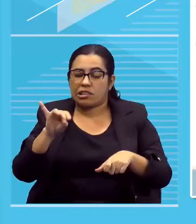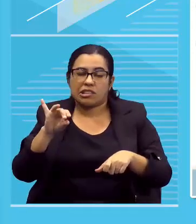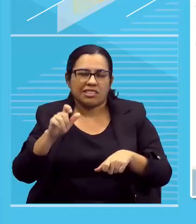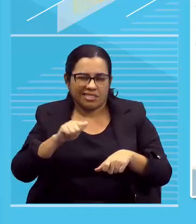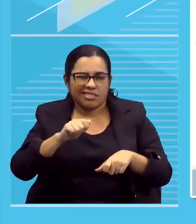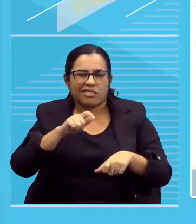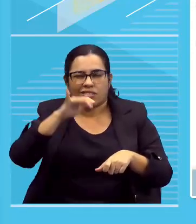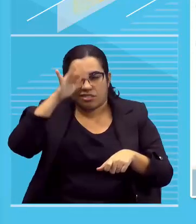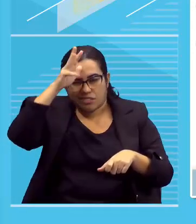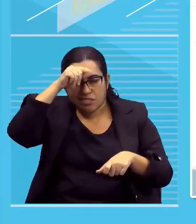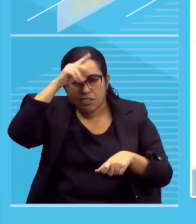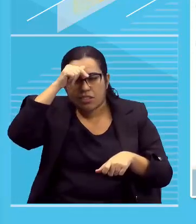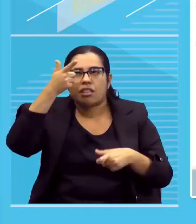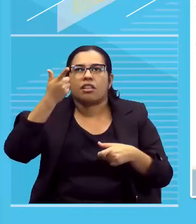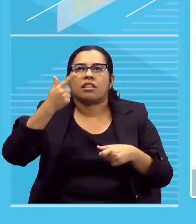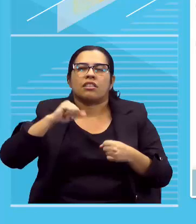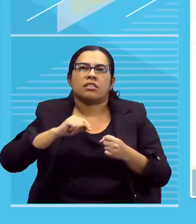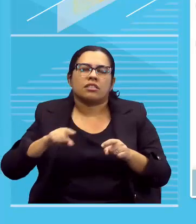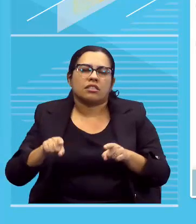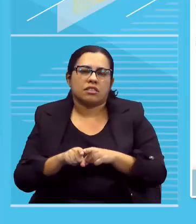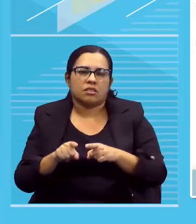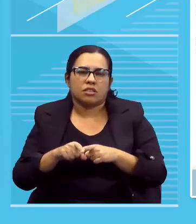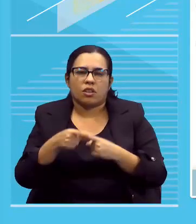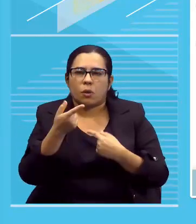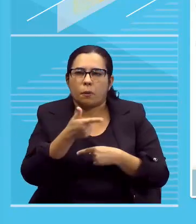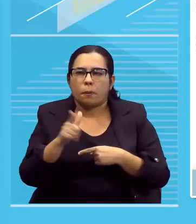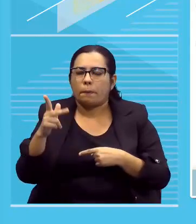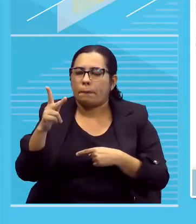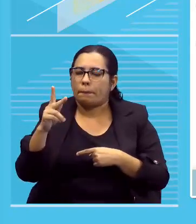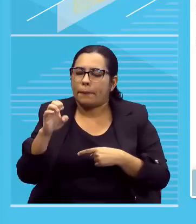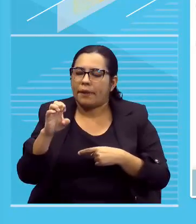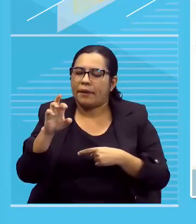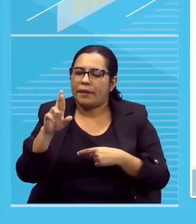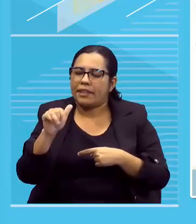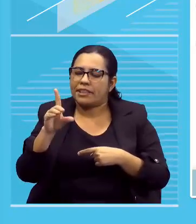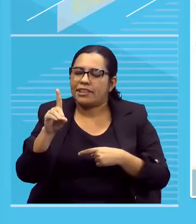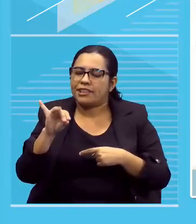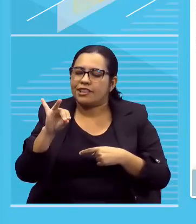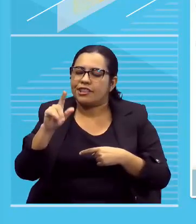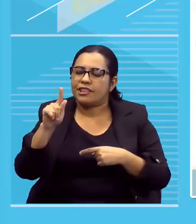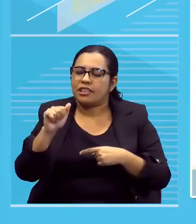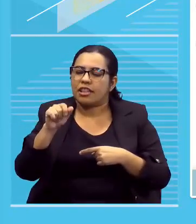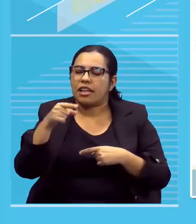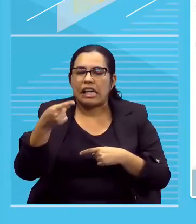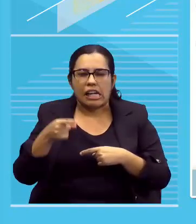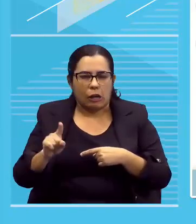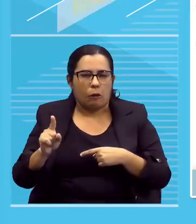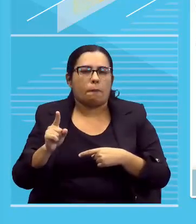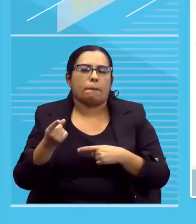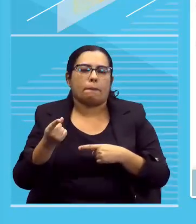entre outras que são exemplos de agroindústrias